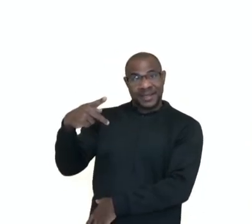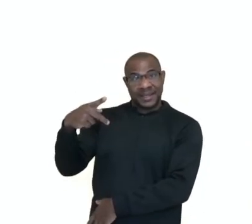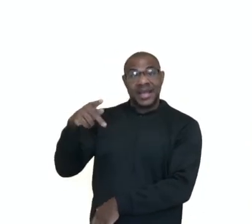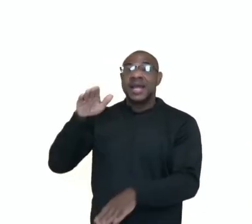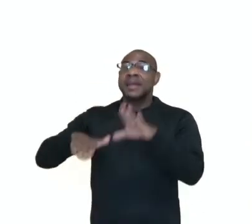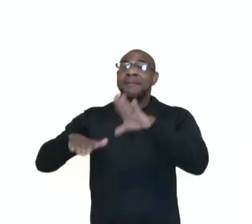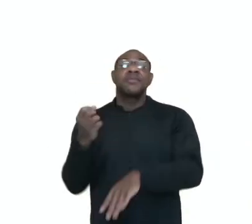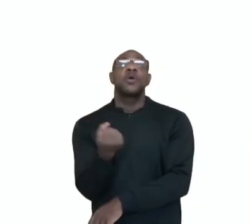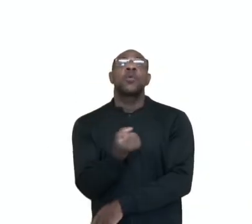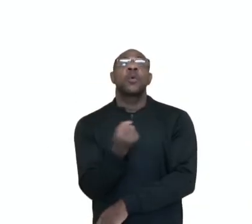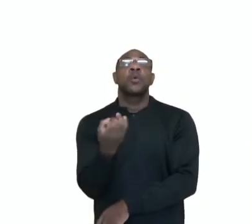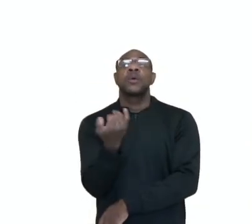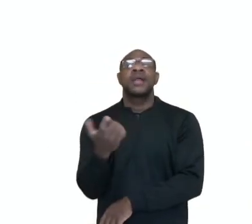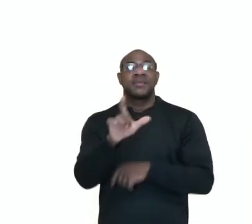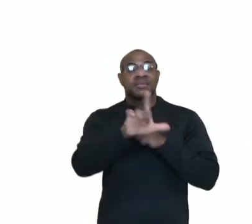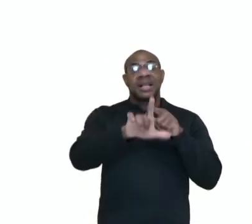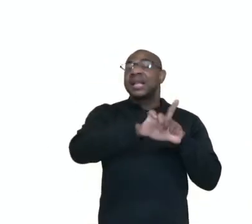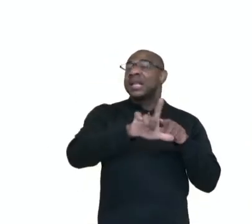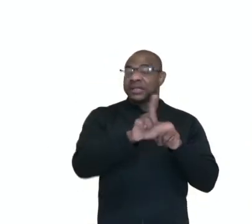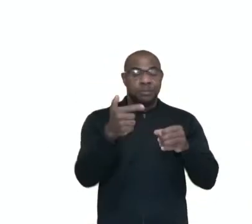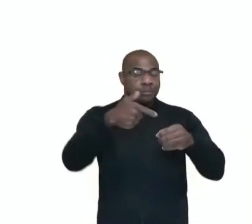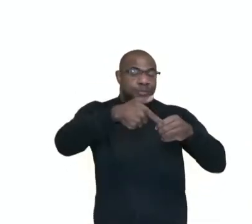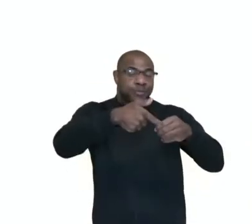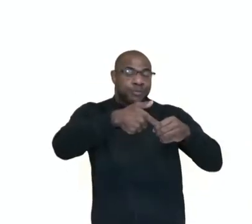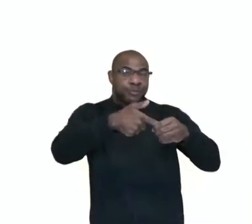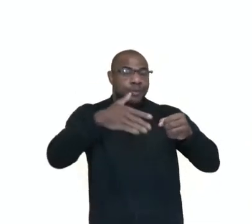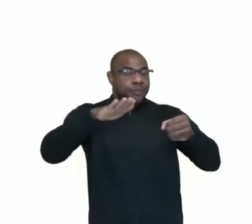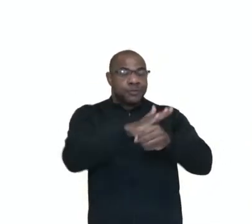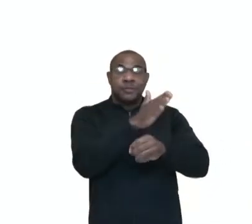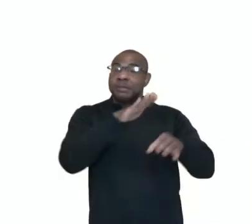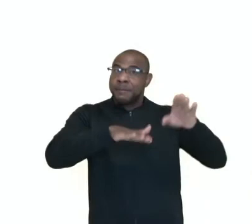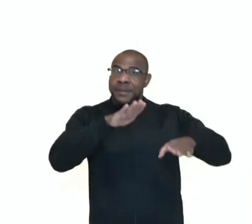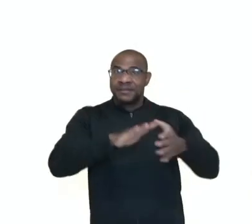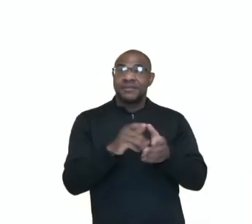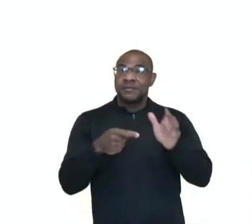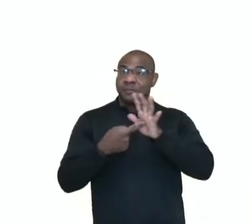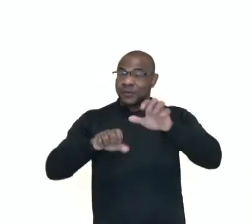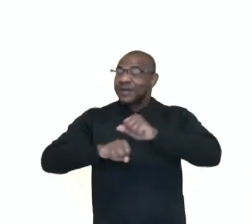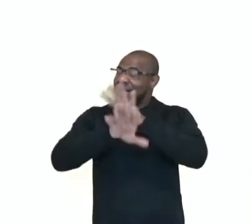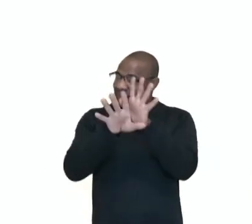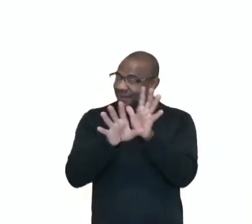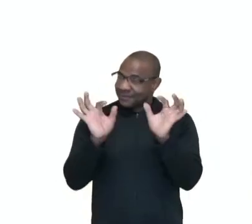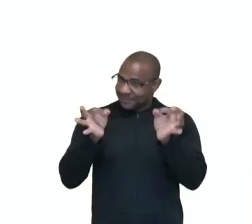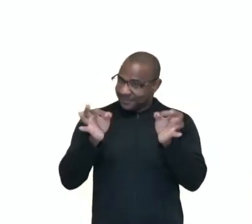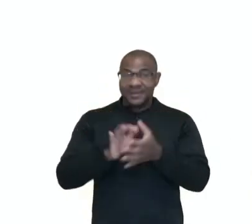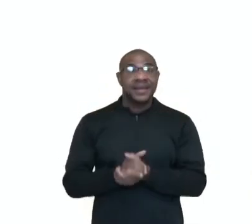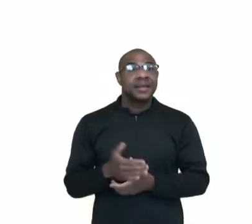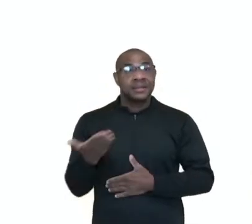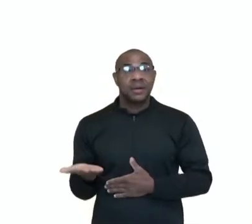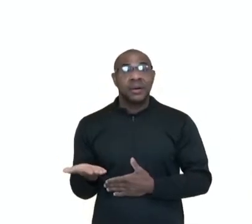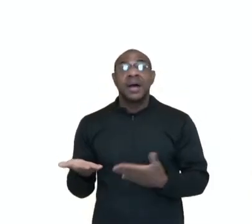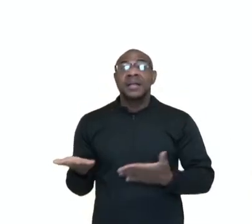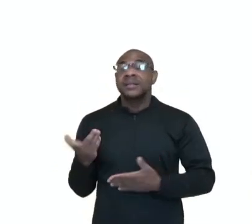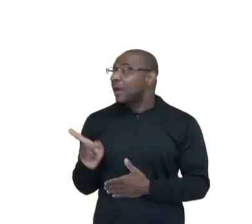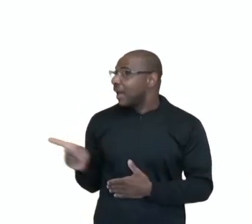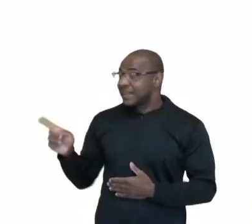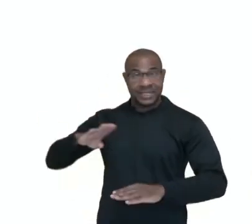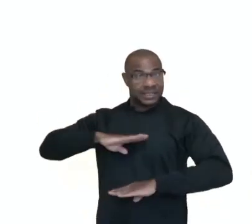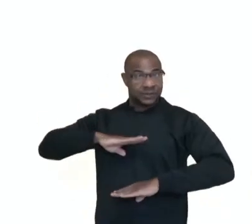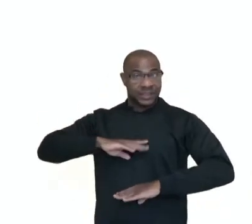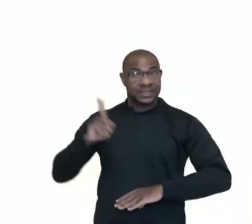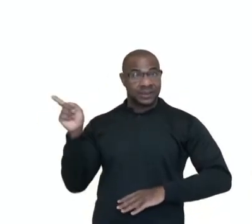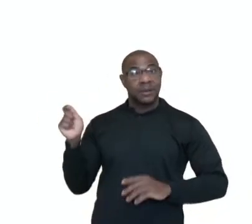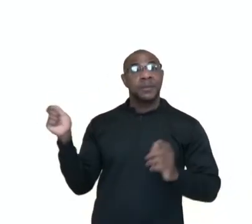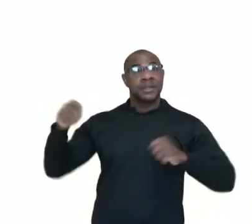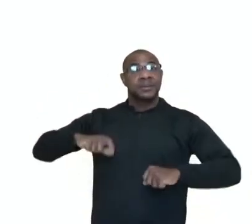da quantidade X de litros abastecida. Isso ficou claro para você, não ficou? Nesse caso, podemos dizer que a